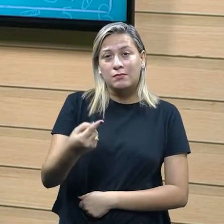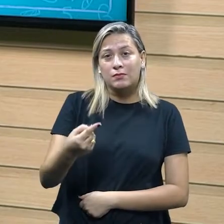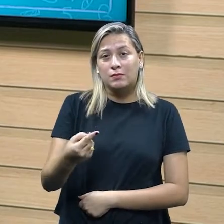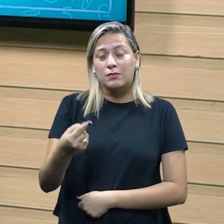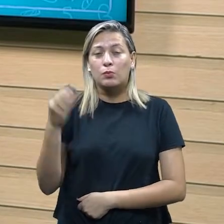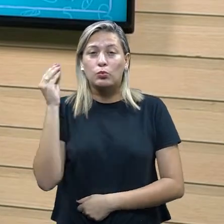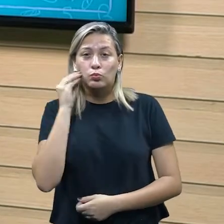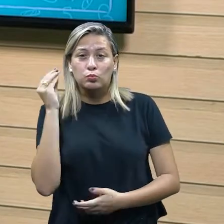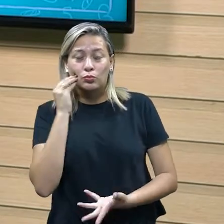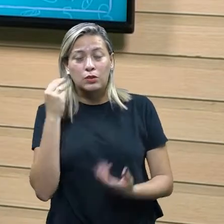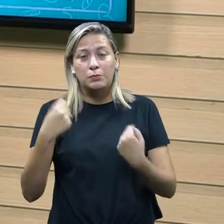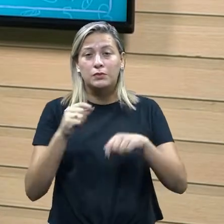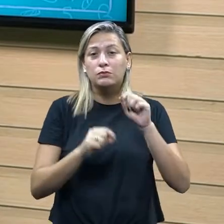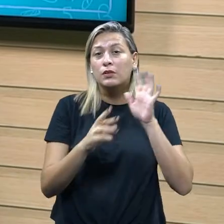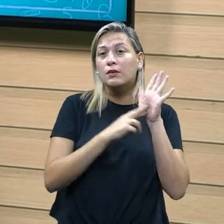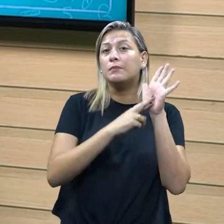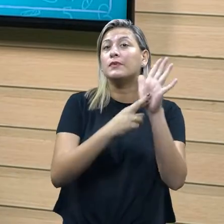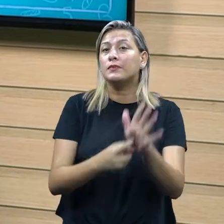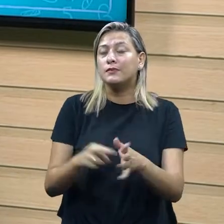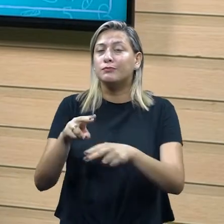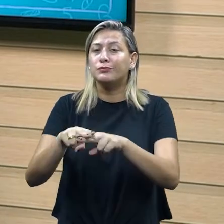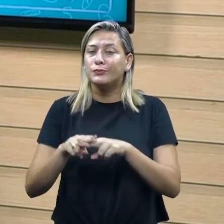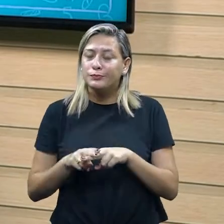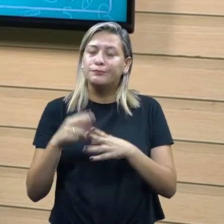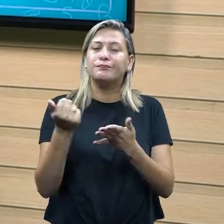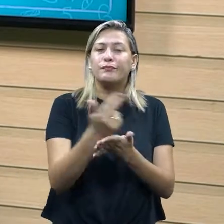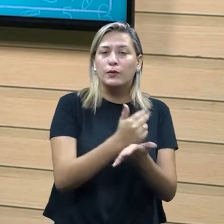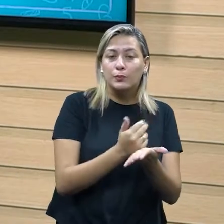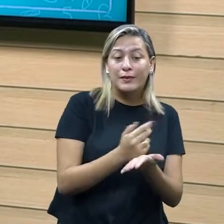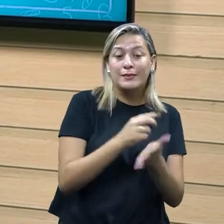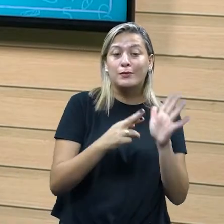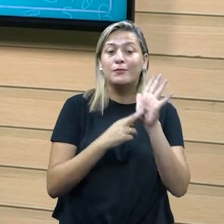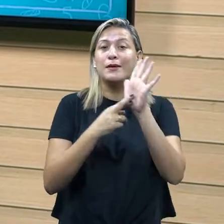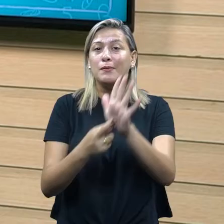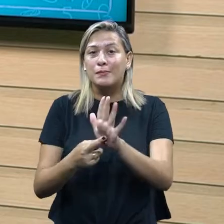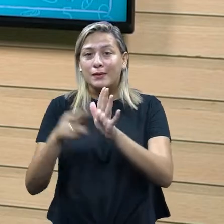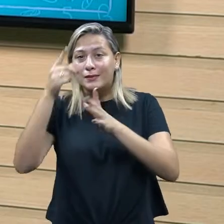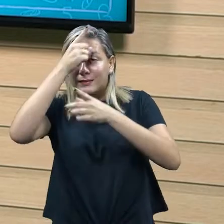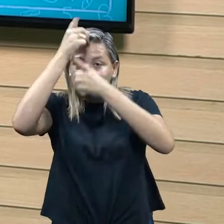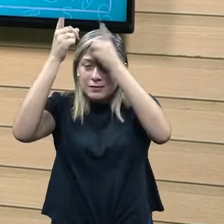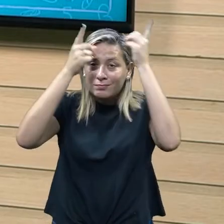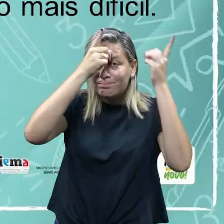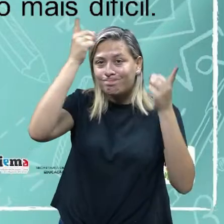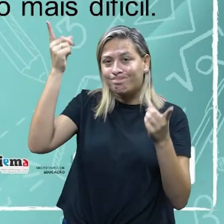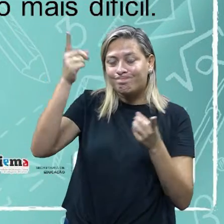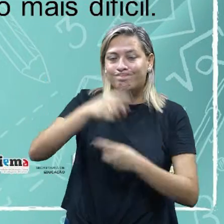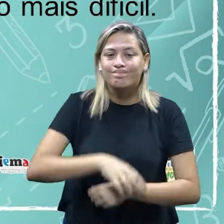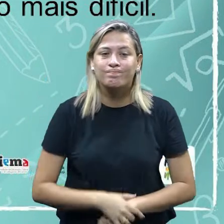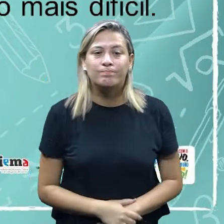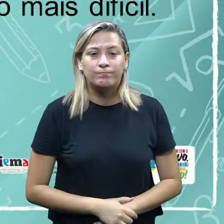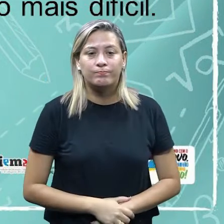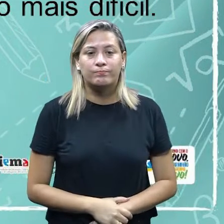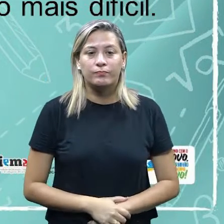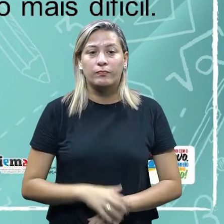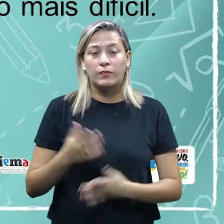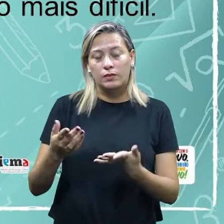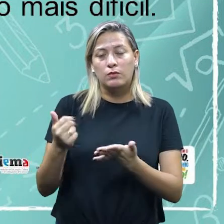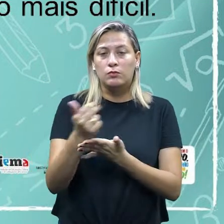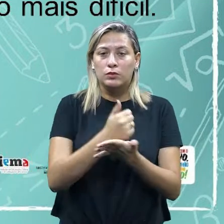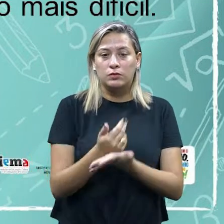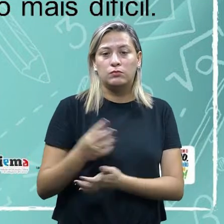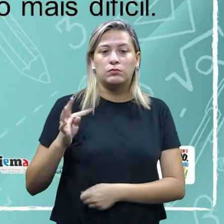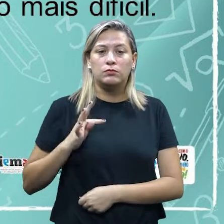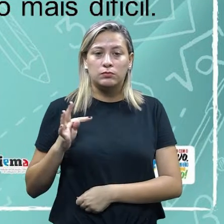ser representadas. Então o desenho está justamente para isso, para representar essas ideias. Então vamos lá. O desenho